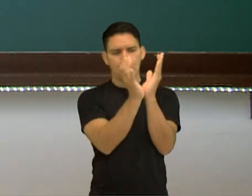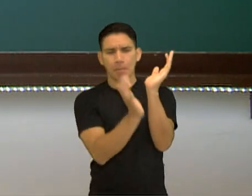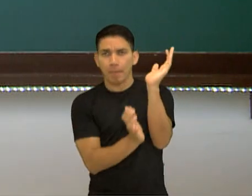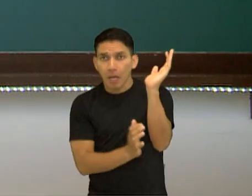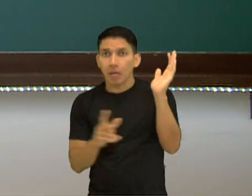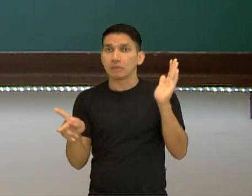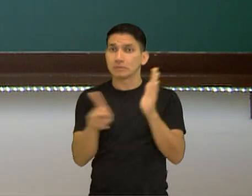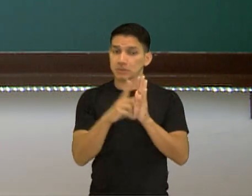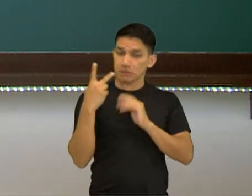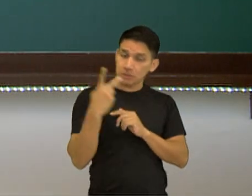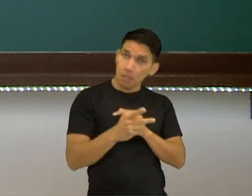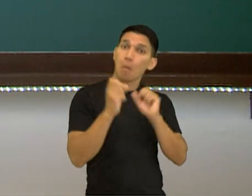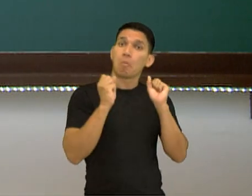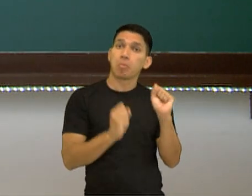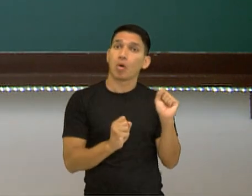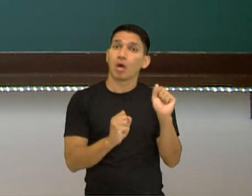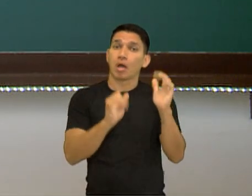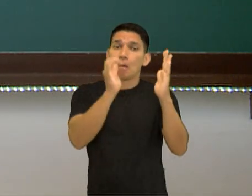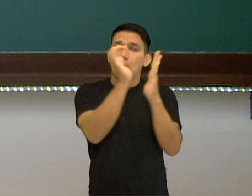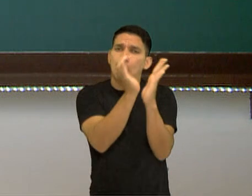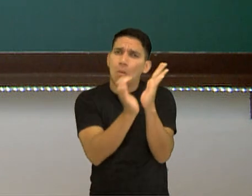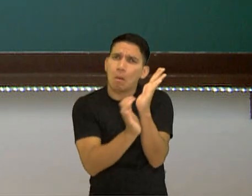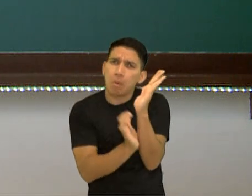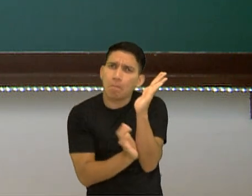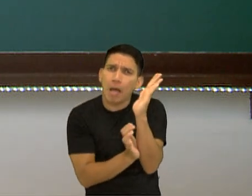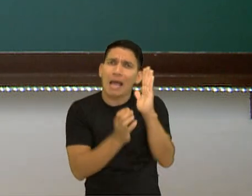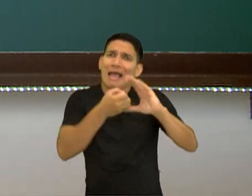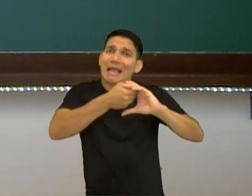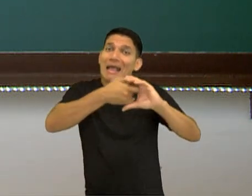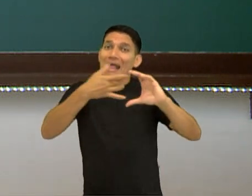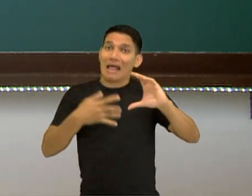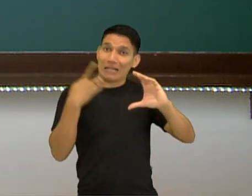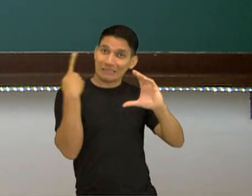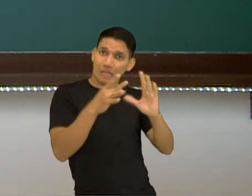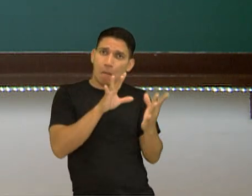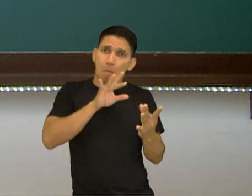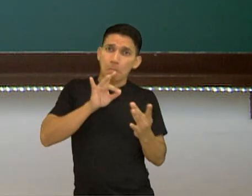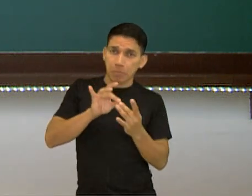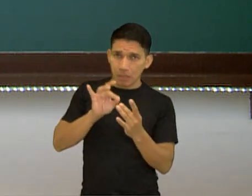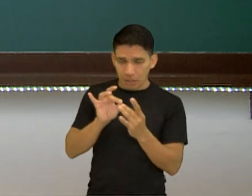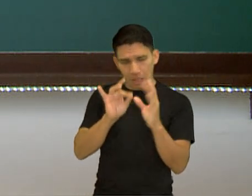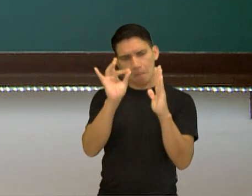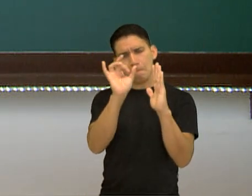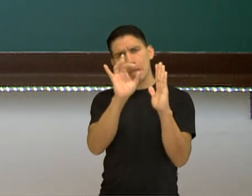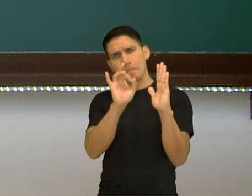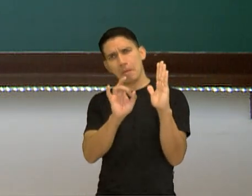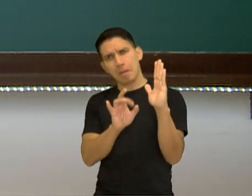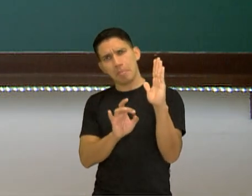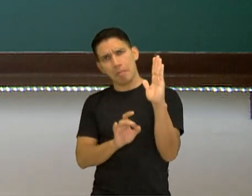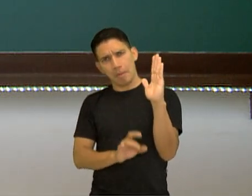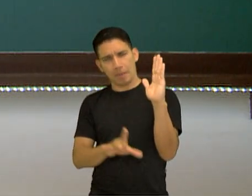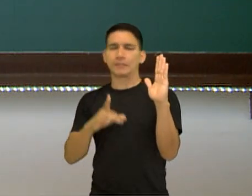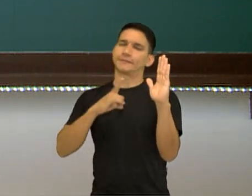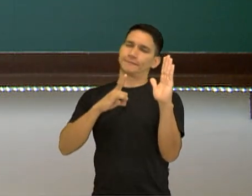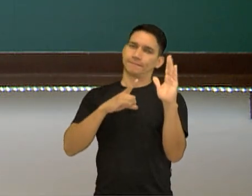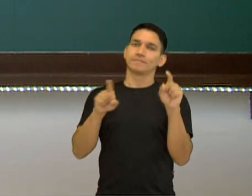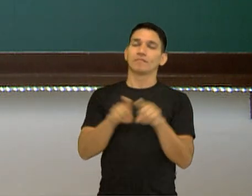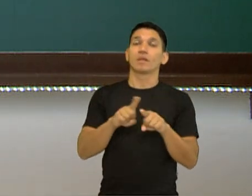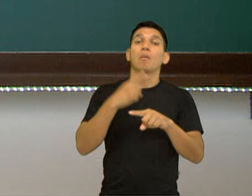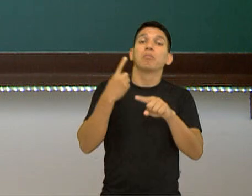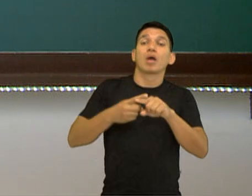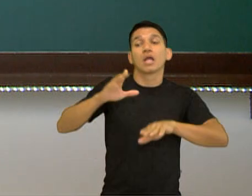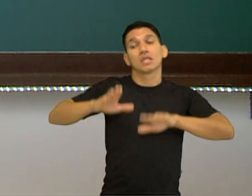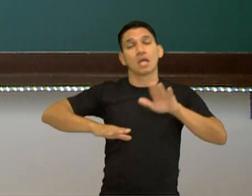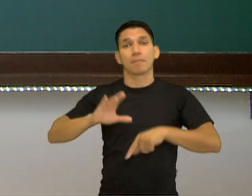elas podem ser subdivididas de acordo com características específicas de cada uma dessas partes, em função de